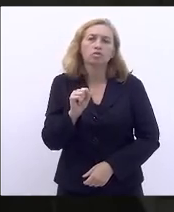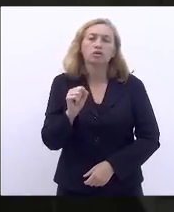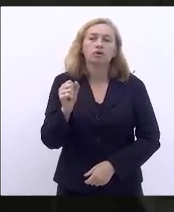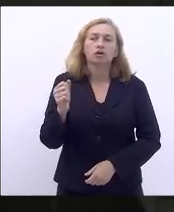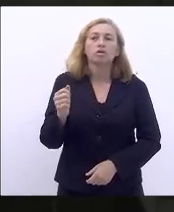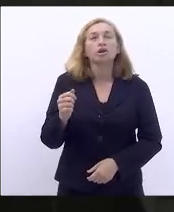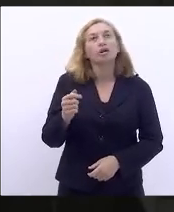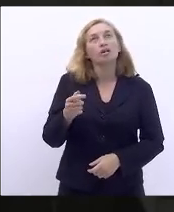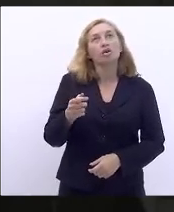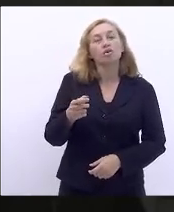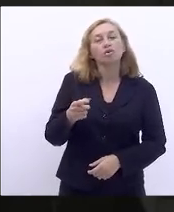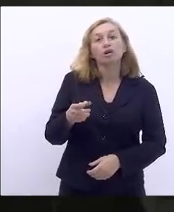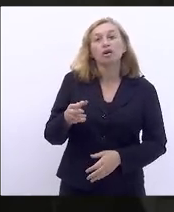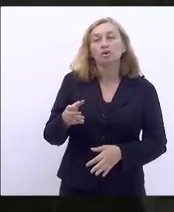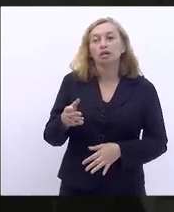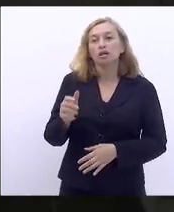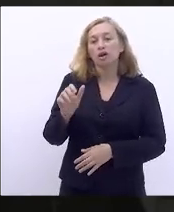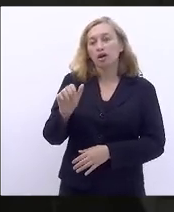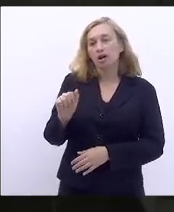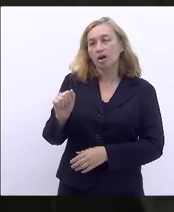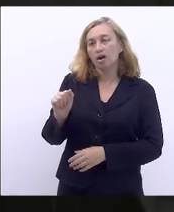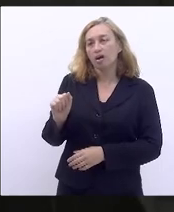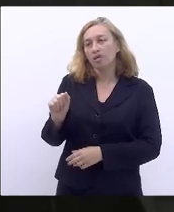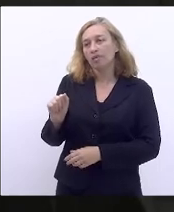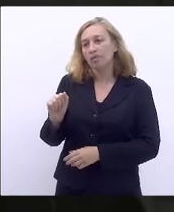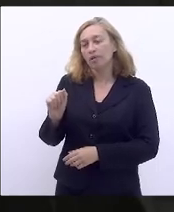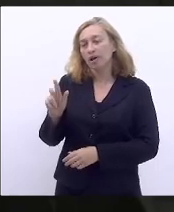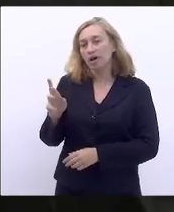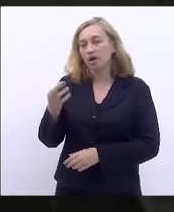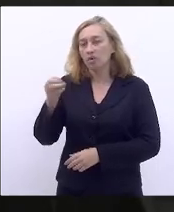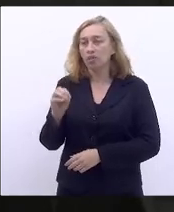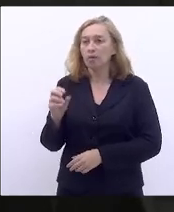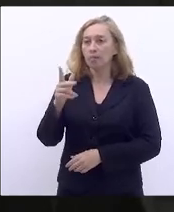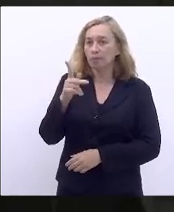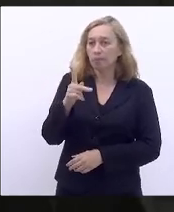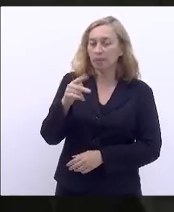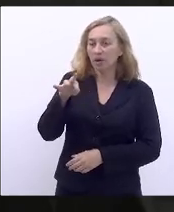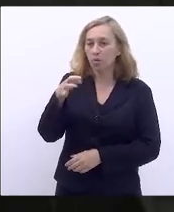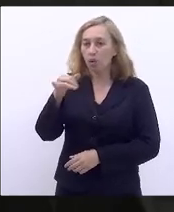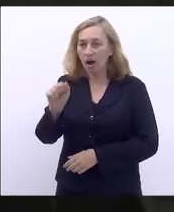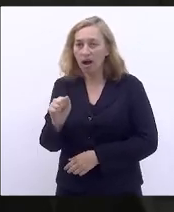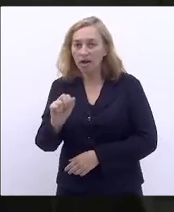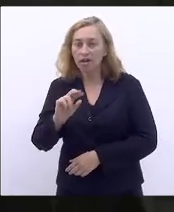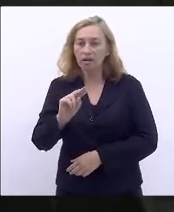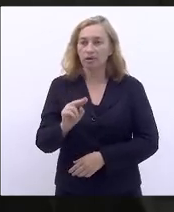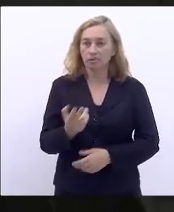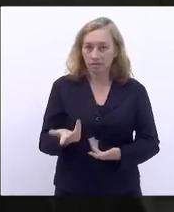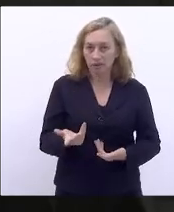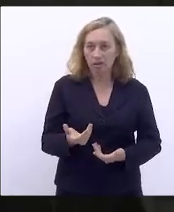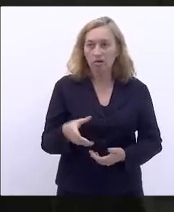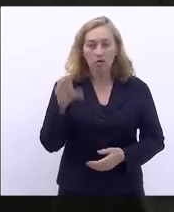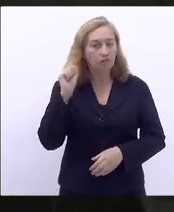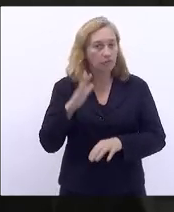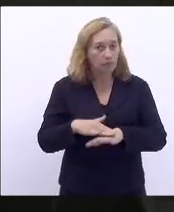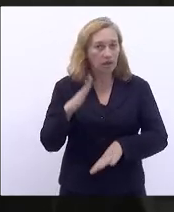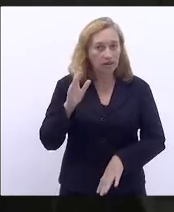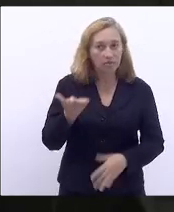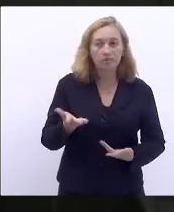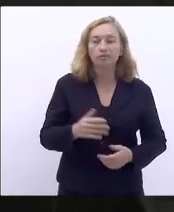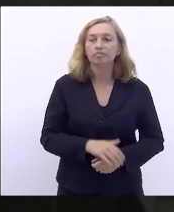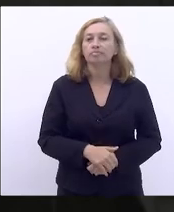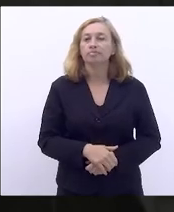agropecuária, indústria de bens de consumo ou serviços, não é? E,